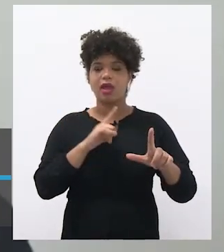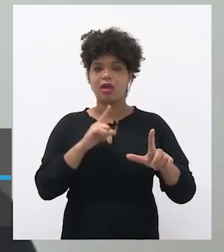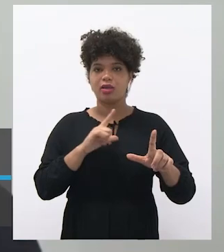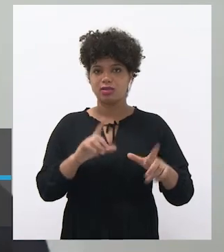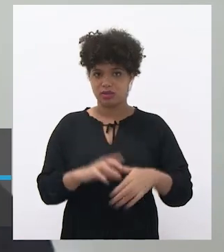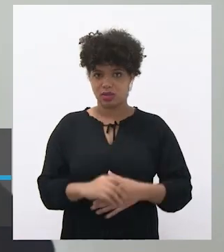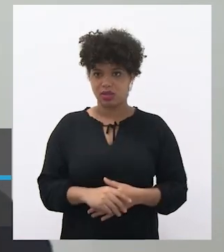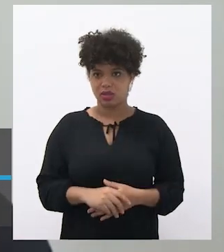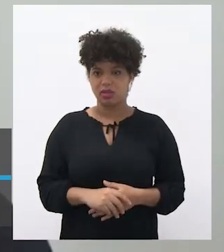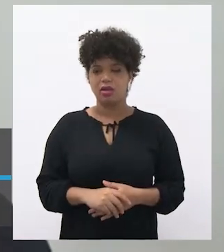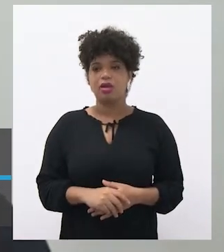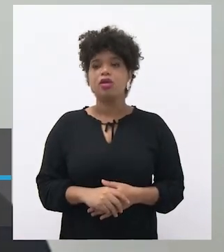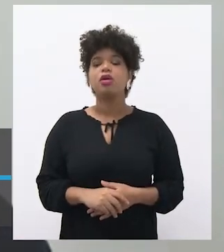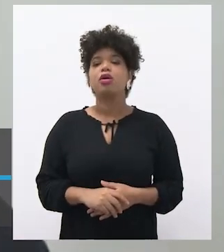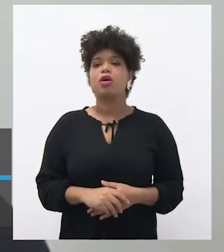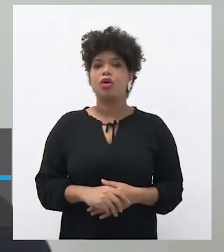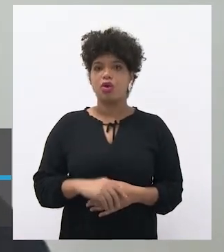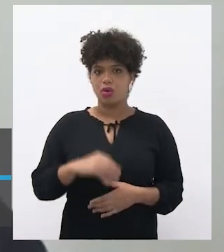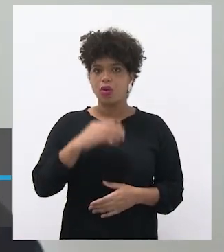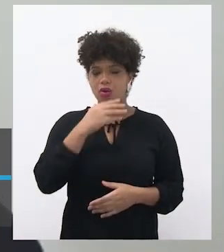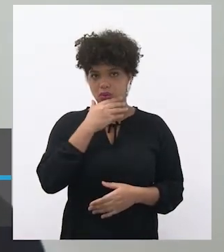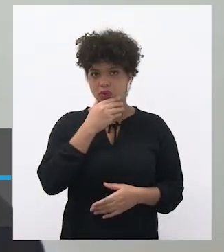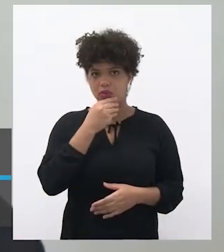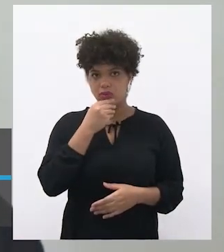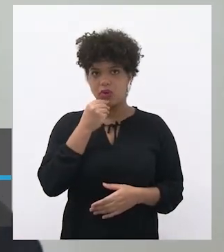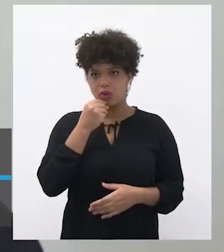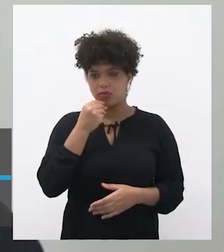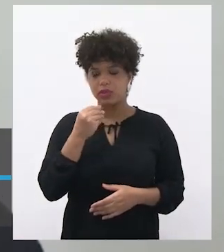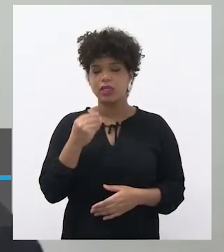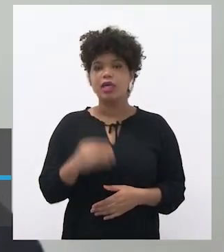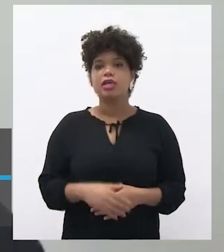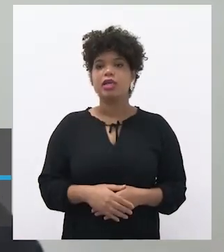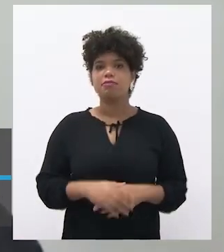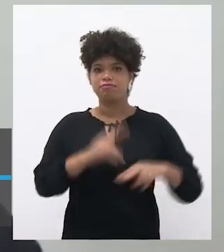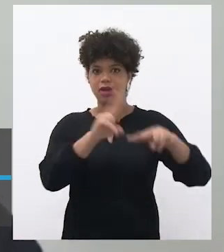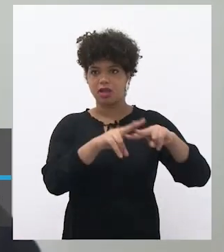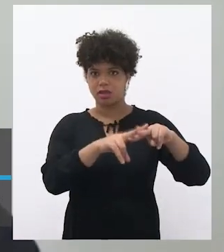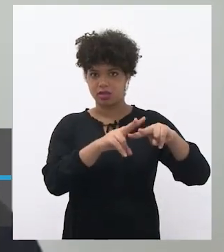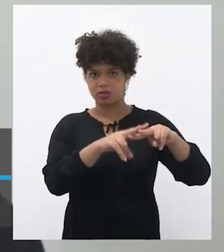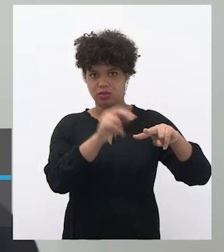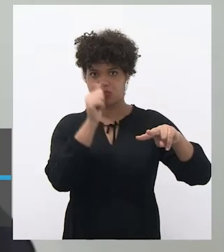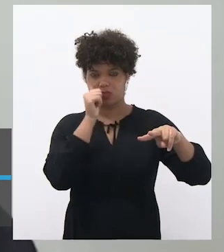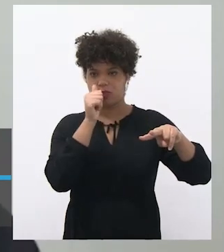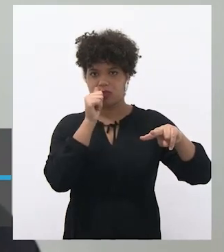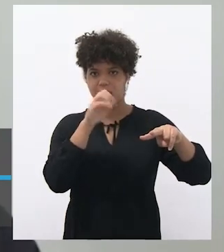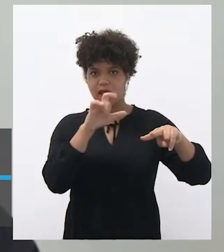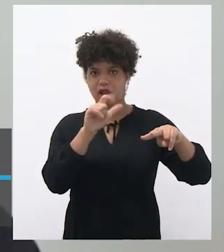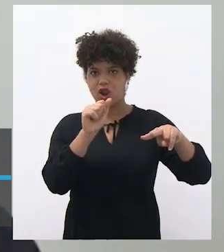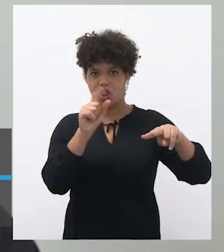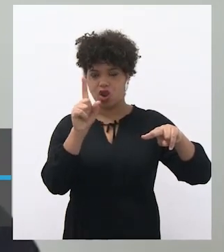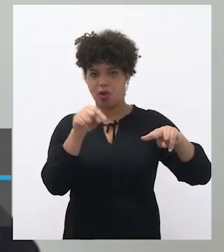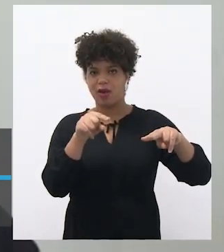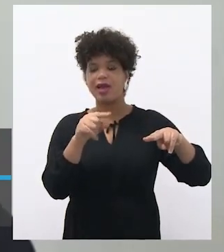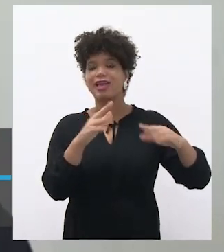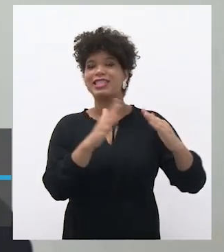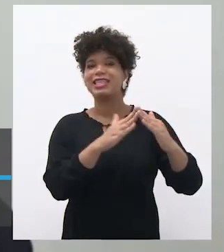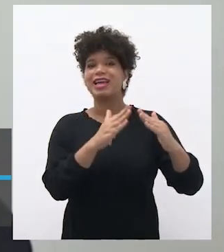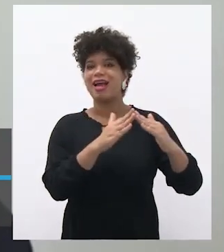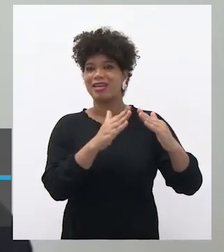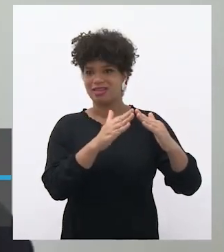brevemente, algumas dessas condutas de violência psicológica que eu descrevi, né, na fala anterior, e que também